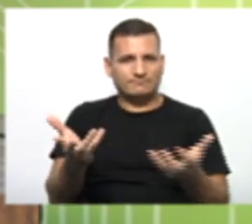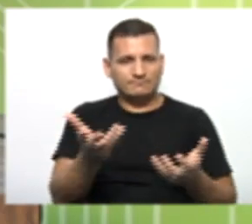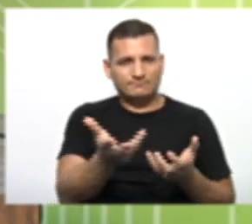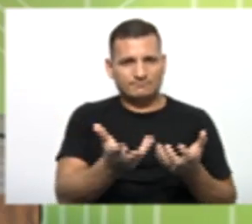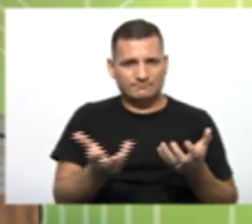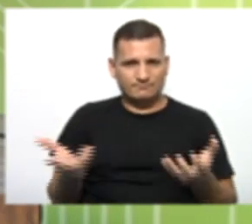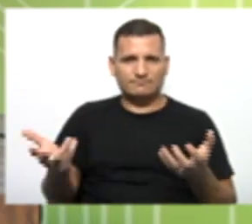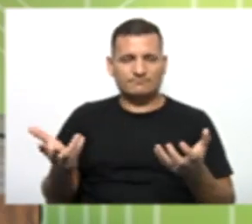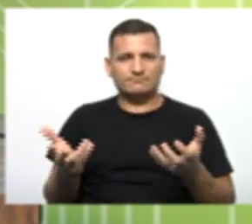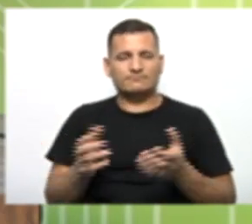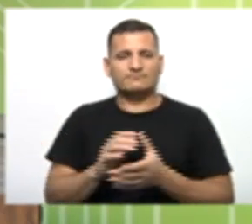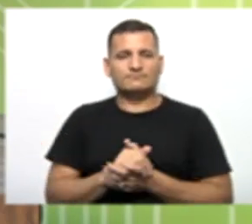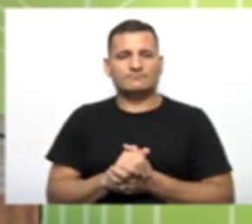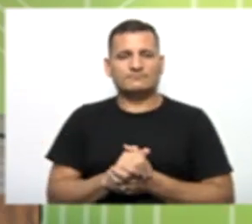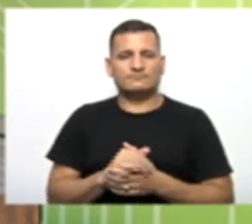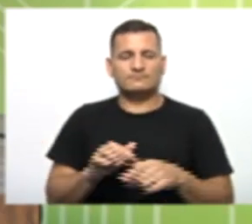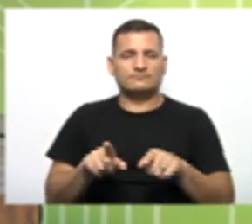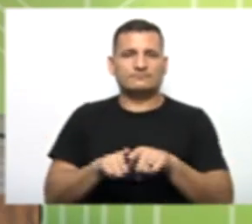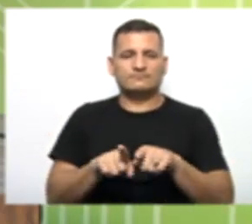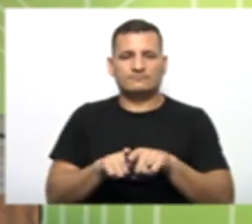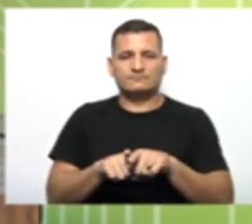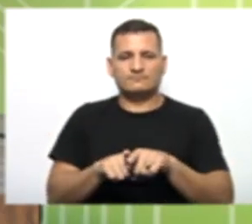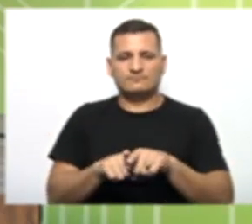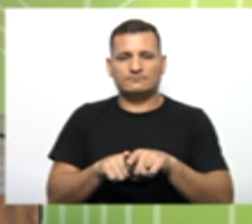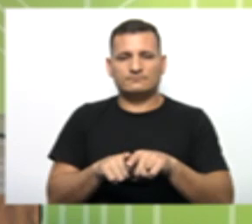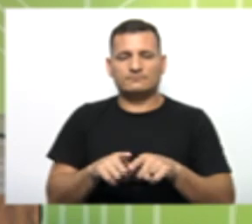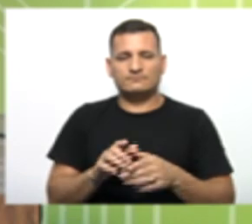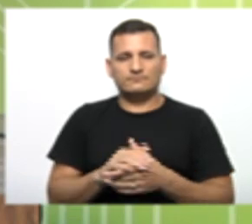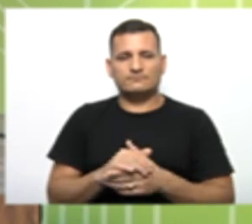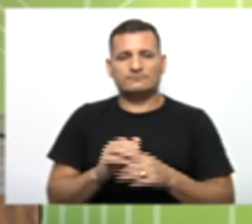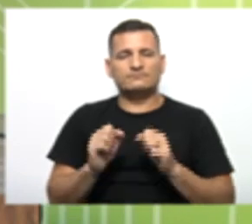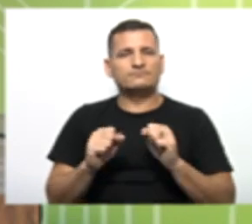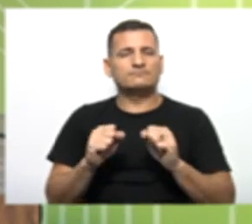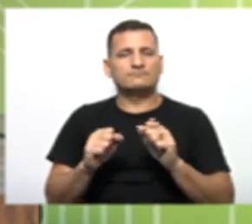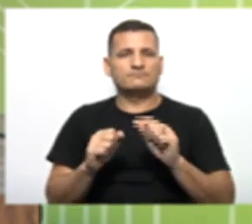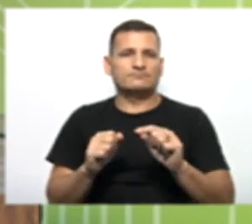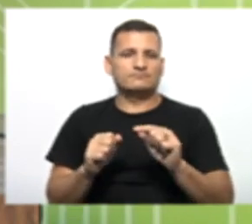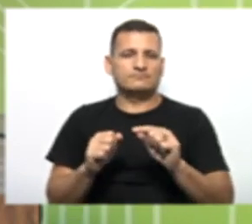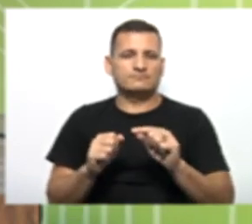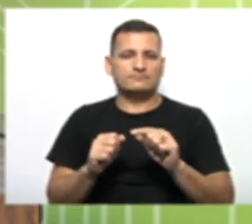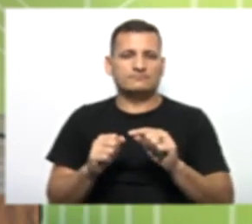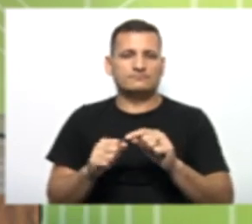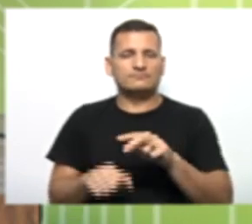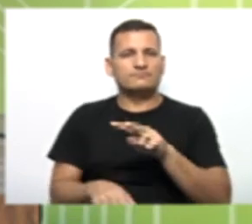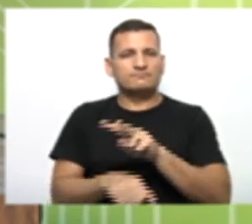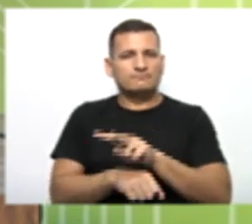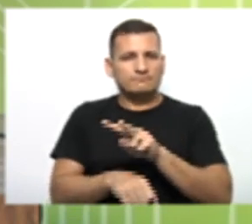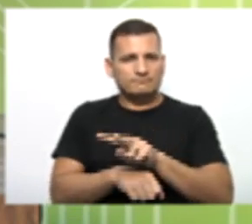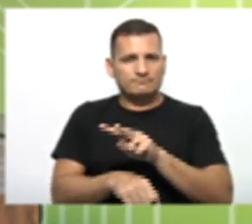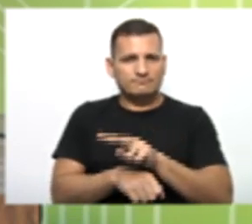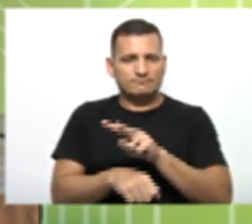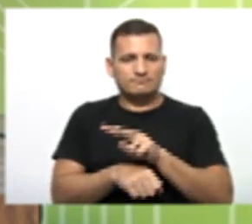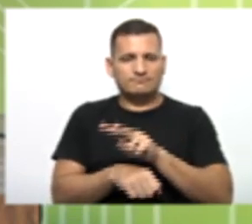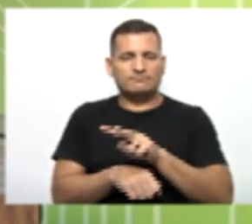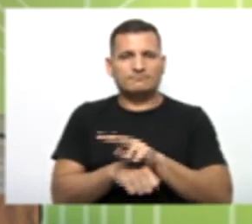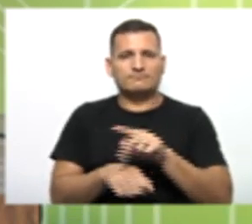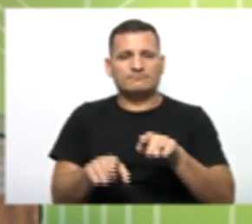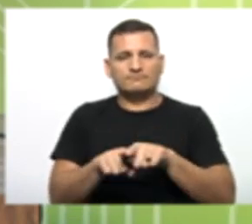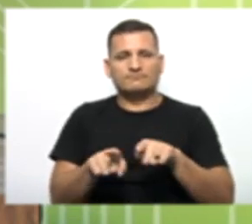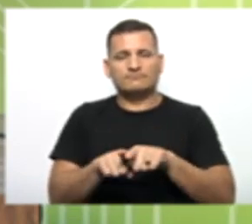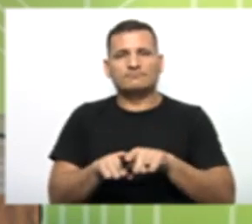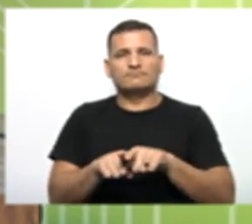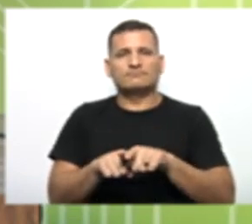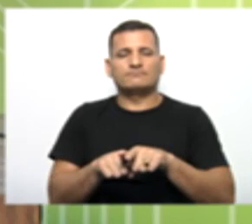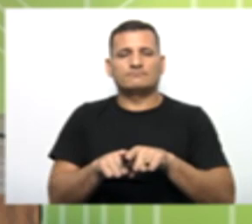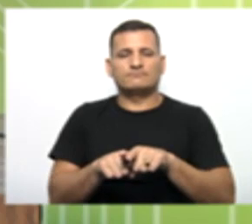momento. E também podem ser promovidas ações para proteger os mananciais. Isso, inclusive, já